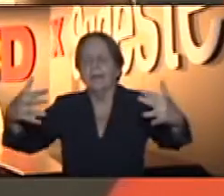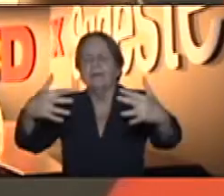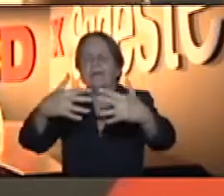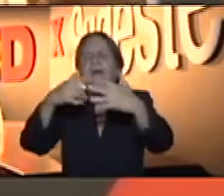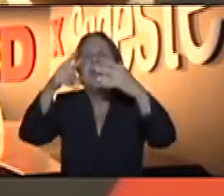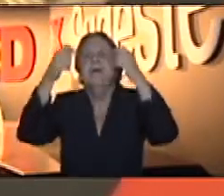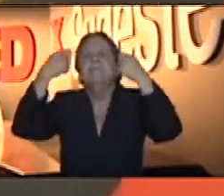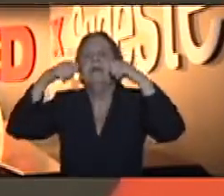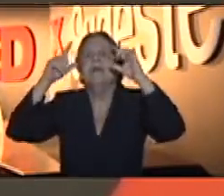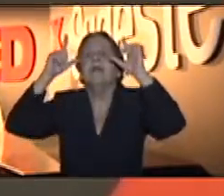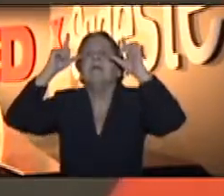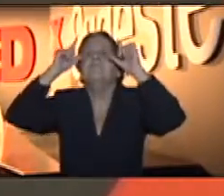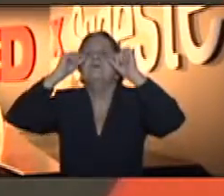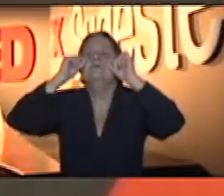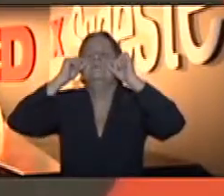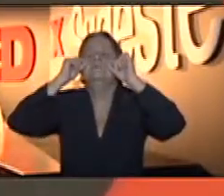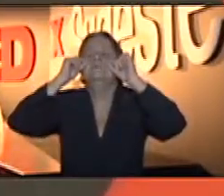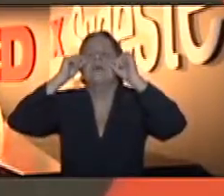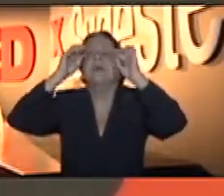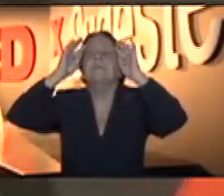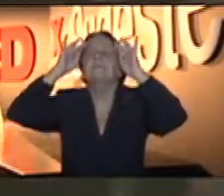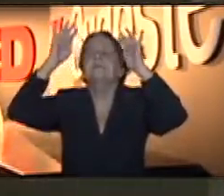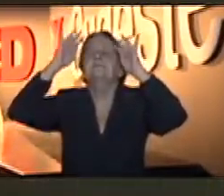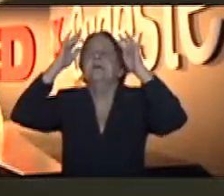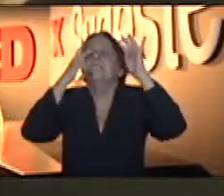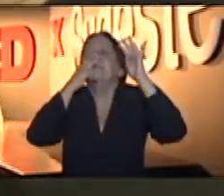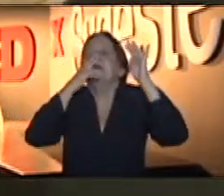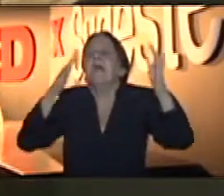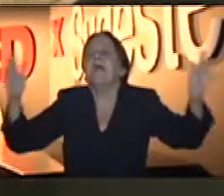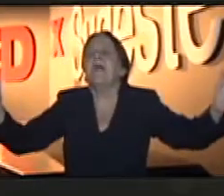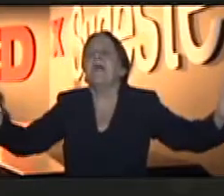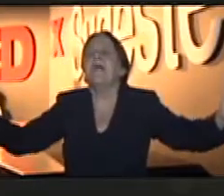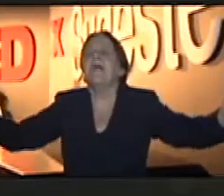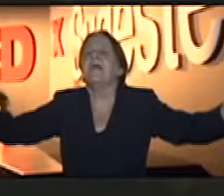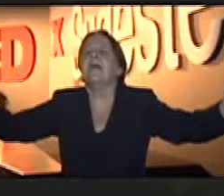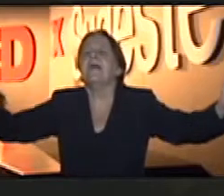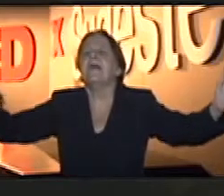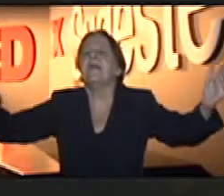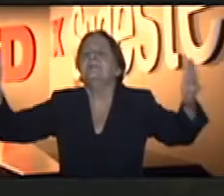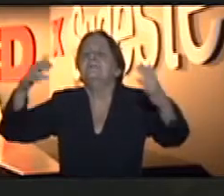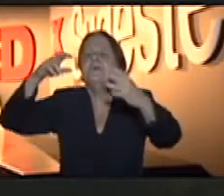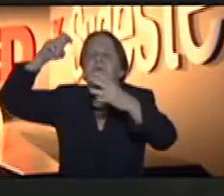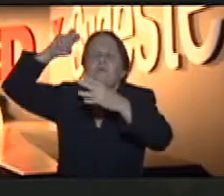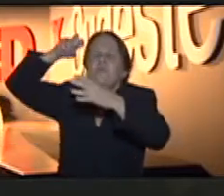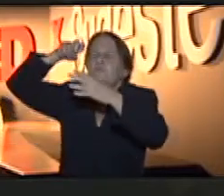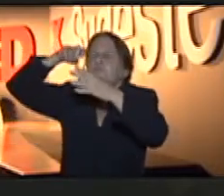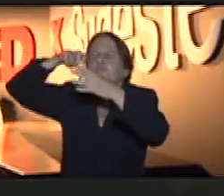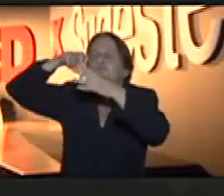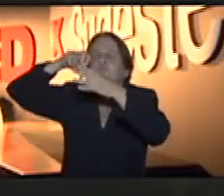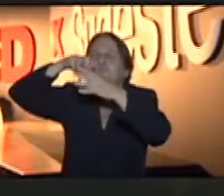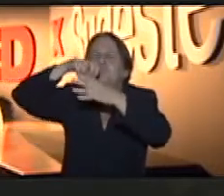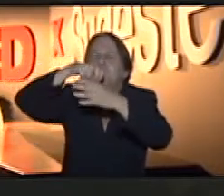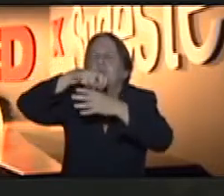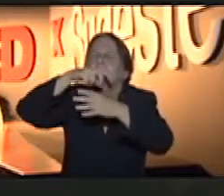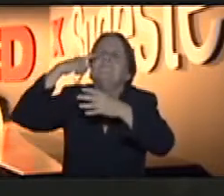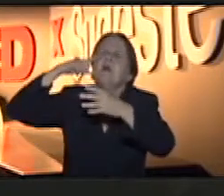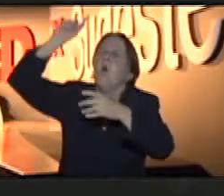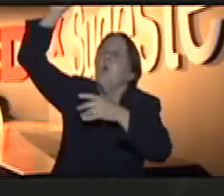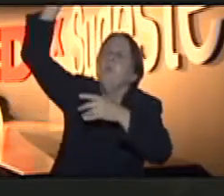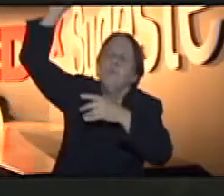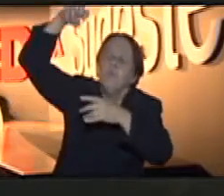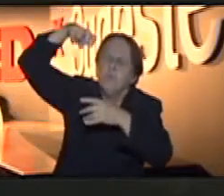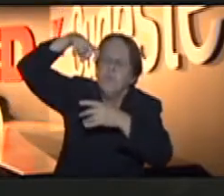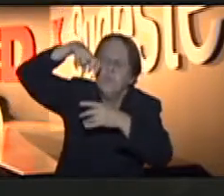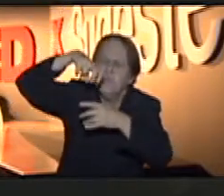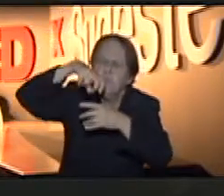olhos se lance da as mãos de Cristo você está descendo numa velocidade muito grande muito alta